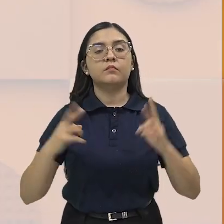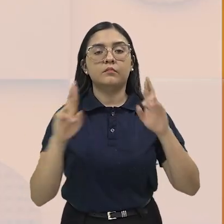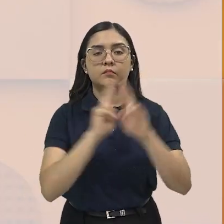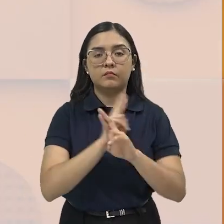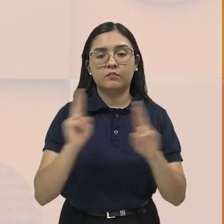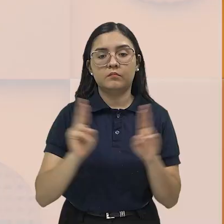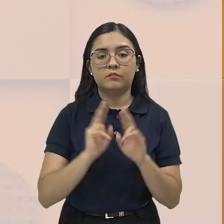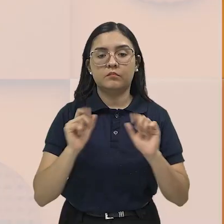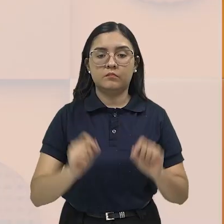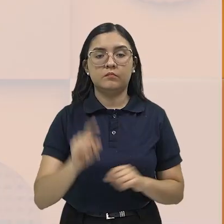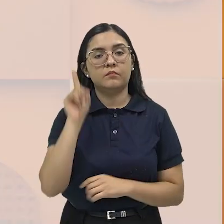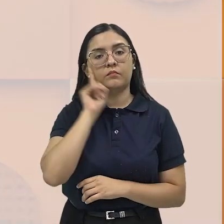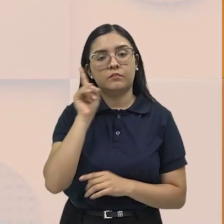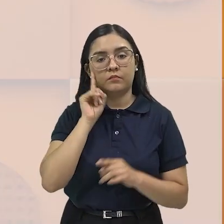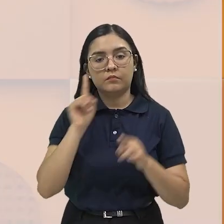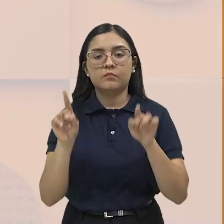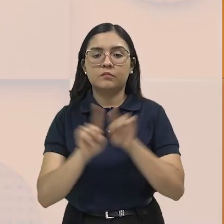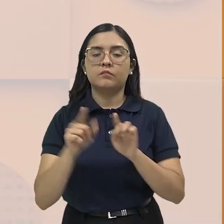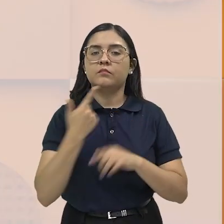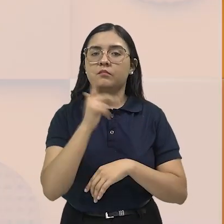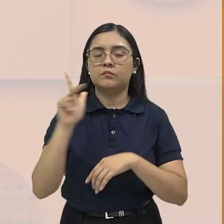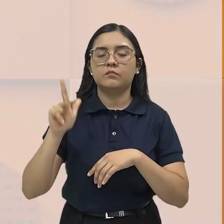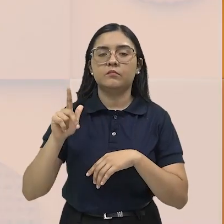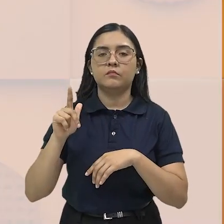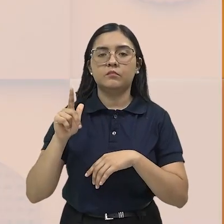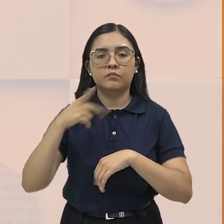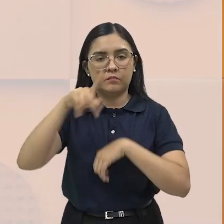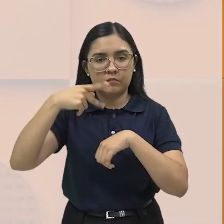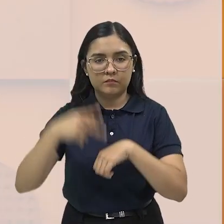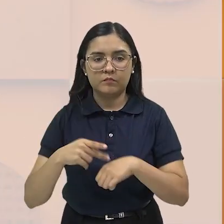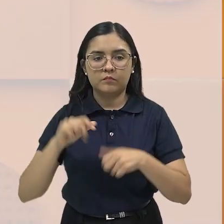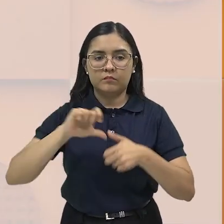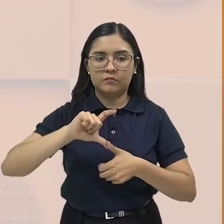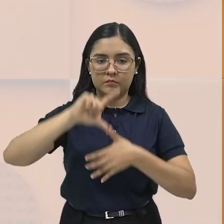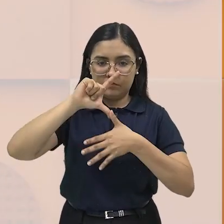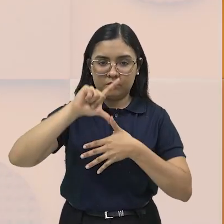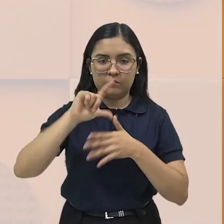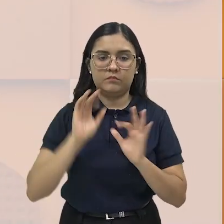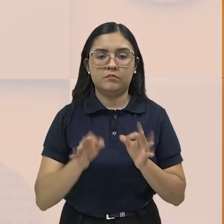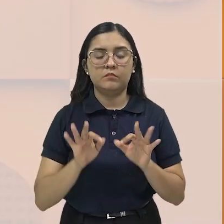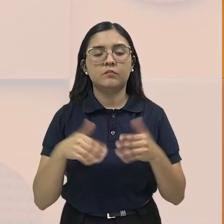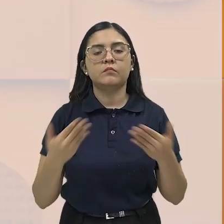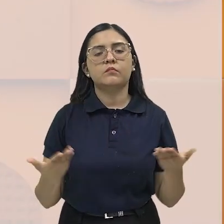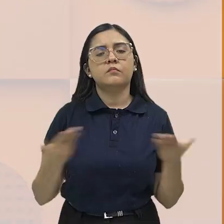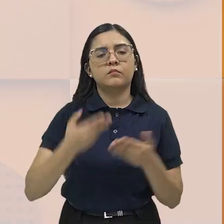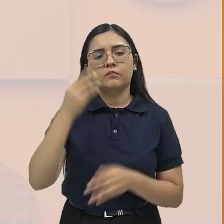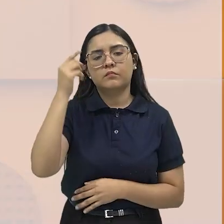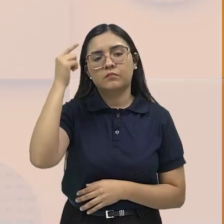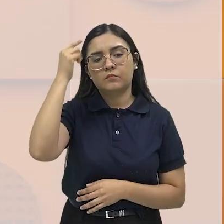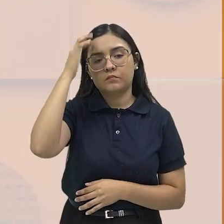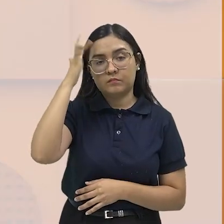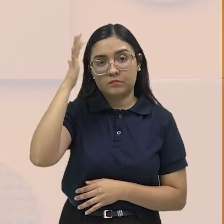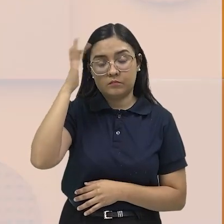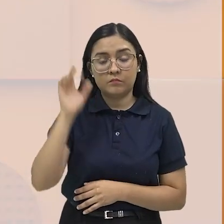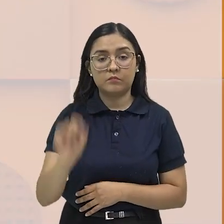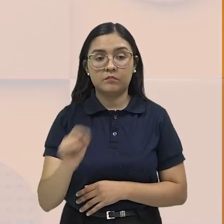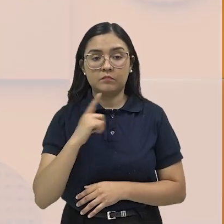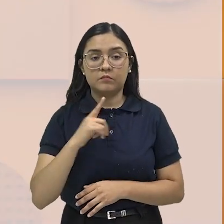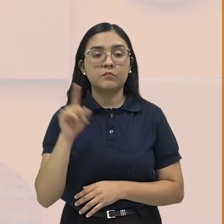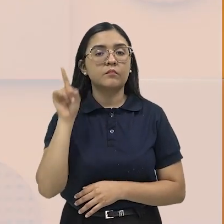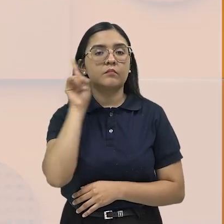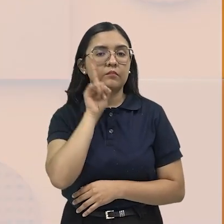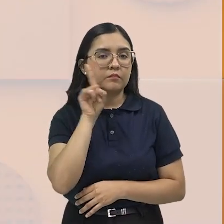relações entre Estados Unidos e demais países da América Latina. Vamos então refletir um pouquinho, gente. Estados